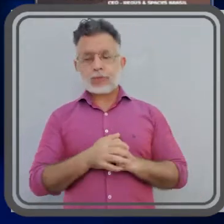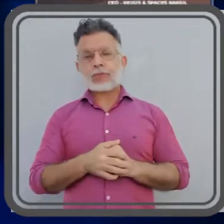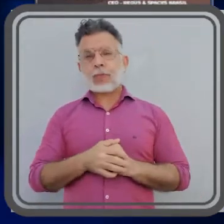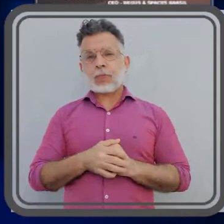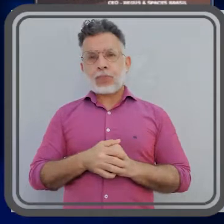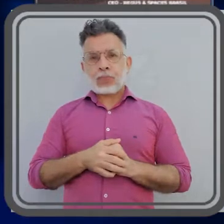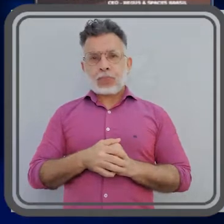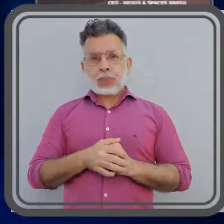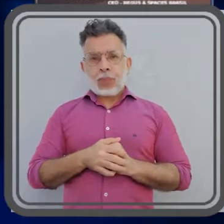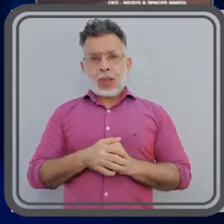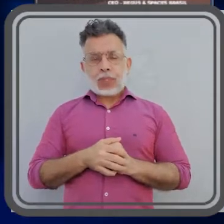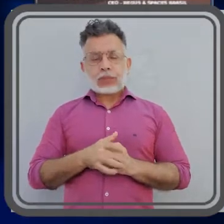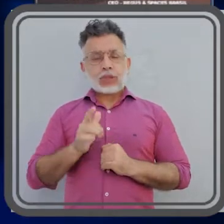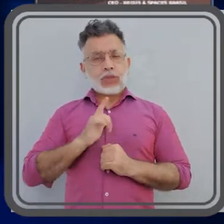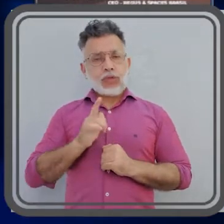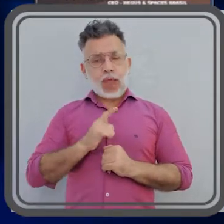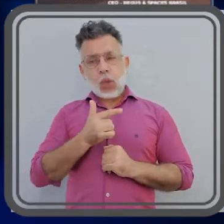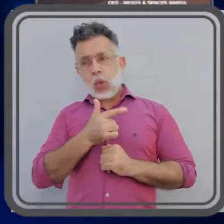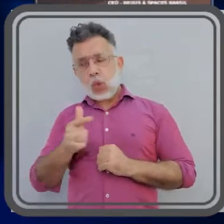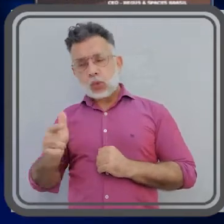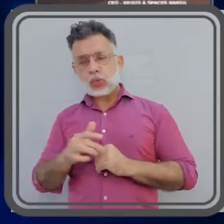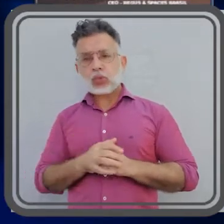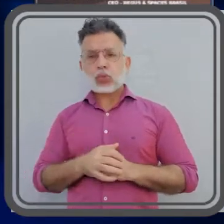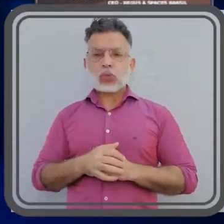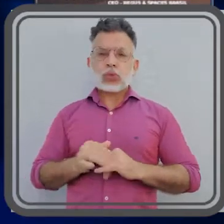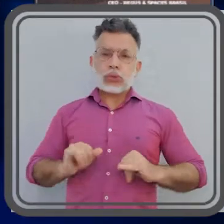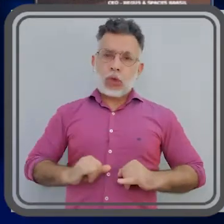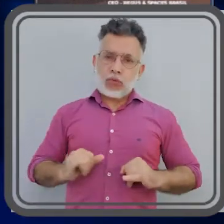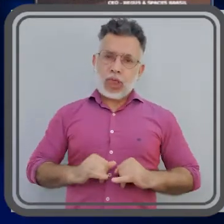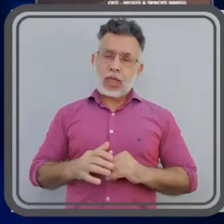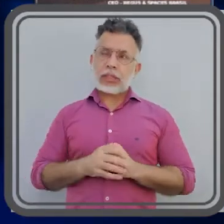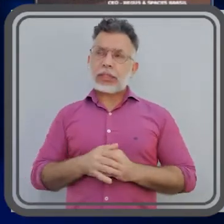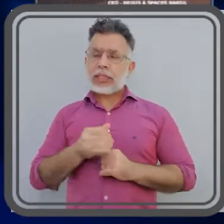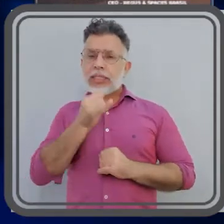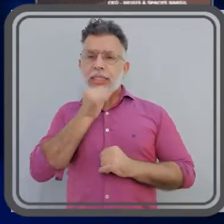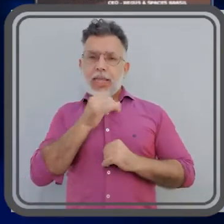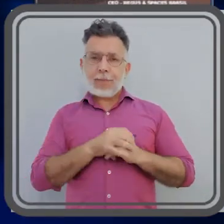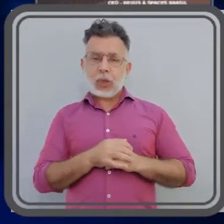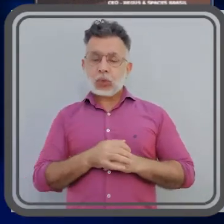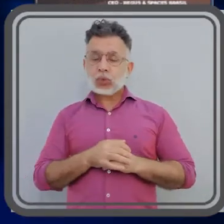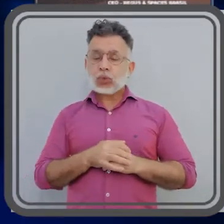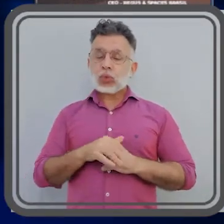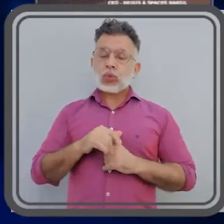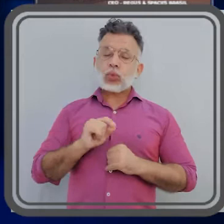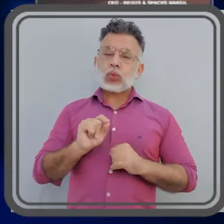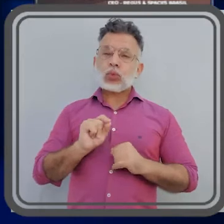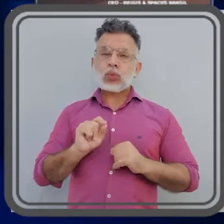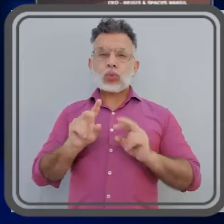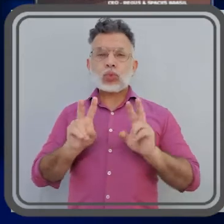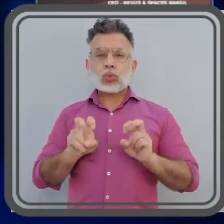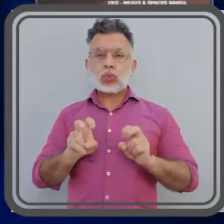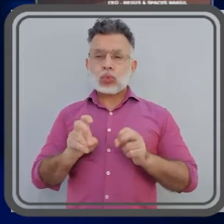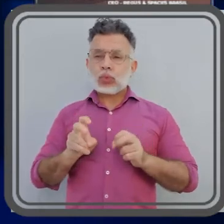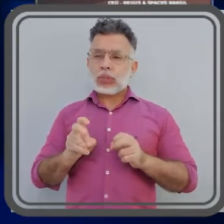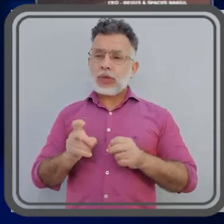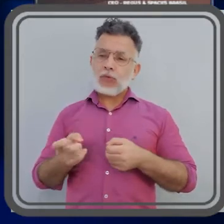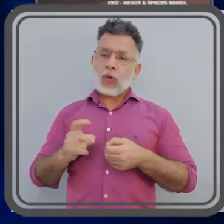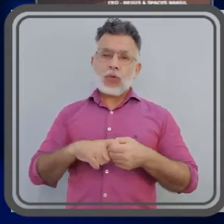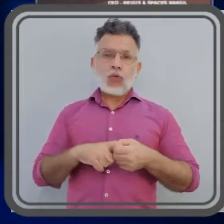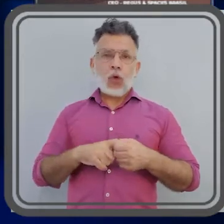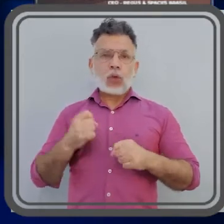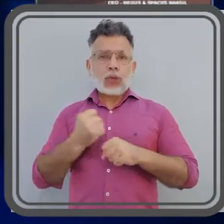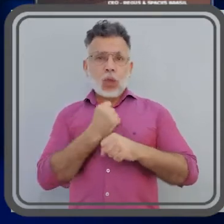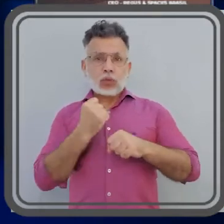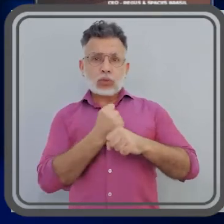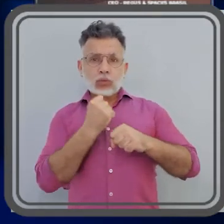pandemia. Tiveram outros setores, por outro lado, que sofreram muito, né? Então, dos que sofreram muito, o que retomou primeiro, eu acho que foi o da